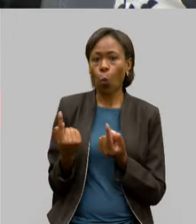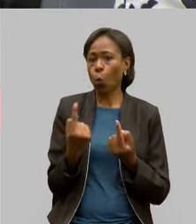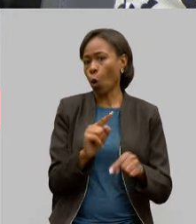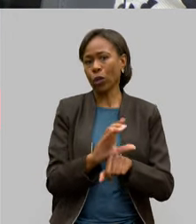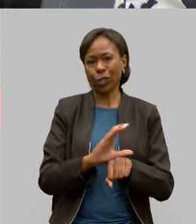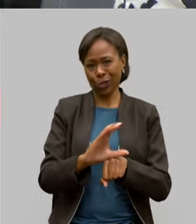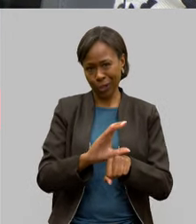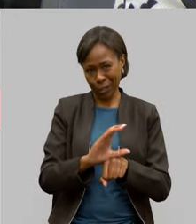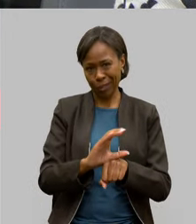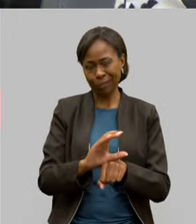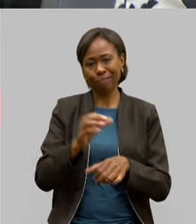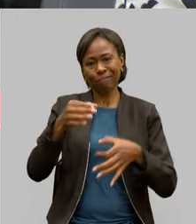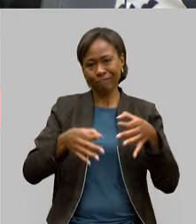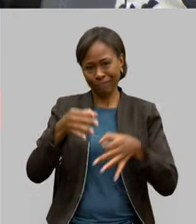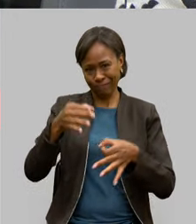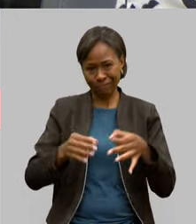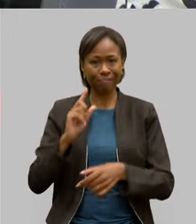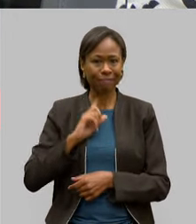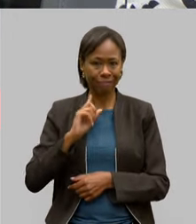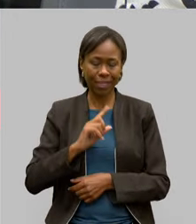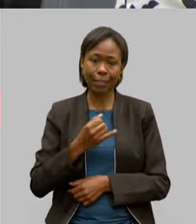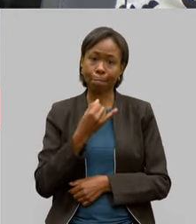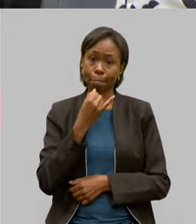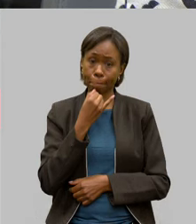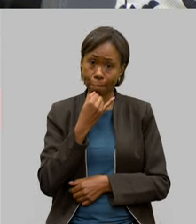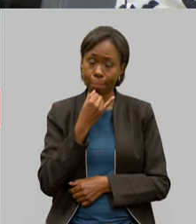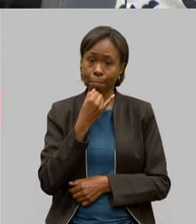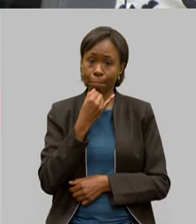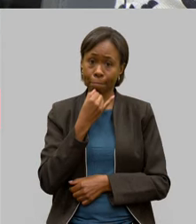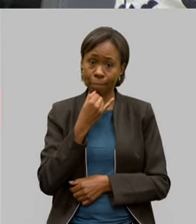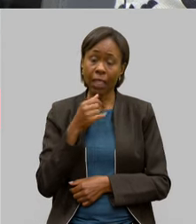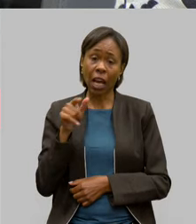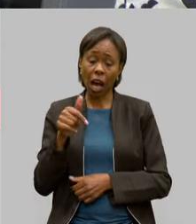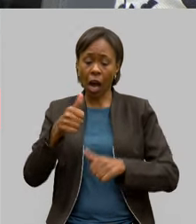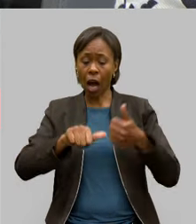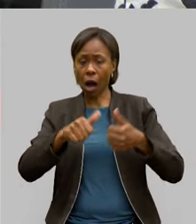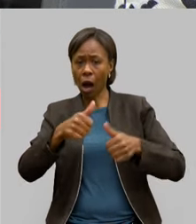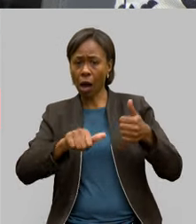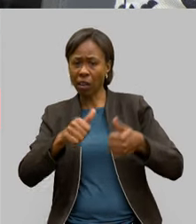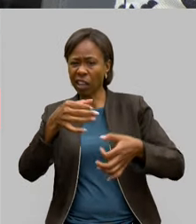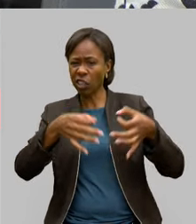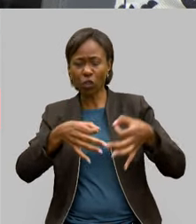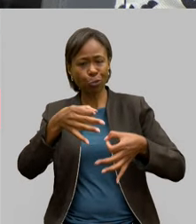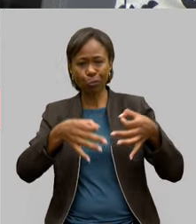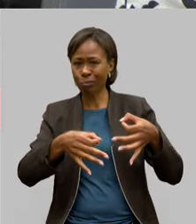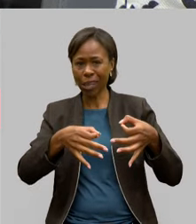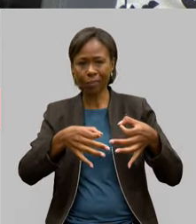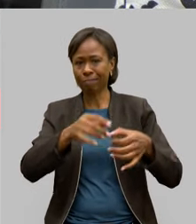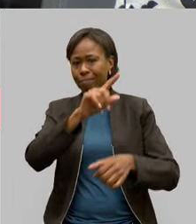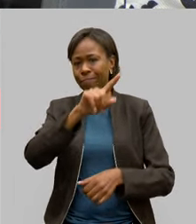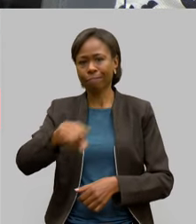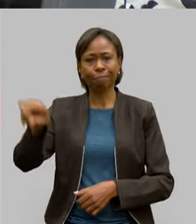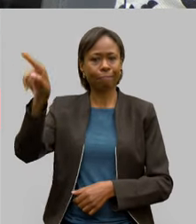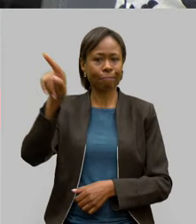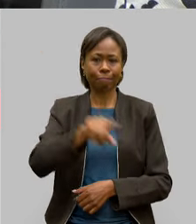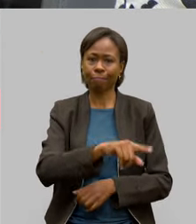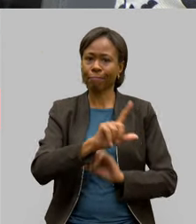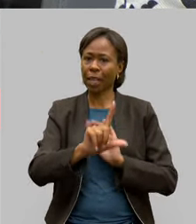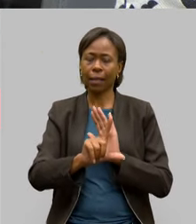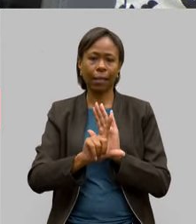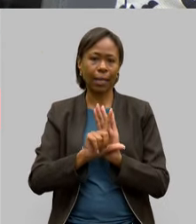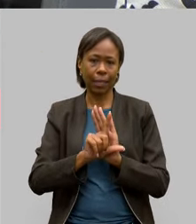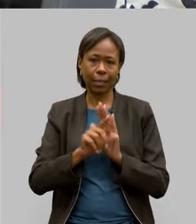e infelizmente nós tivemos a análise do tribunal e a suspensão da Lei eh em